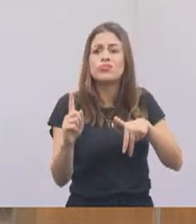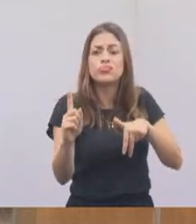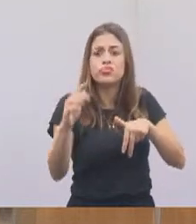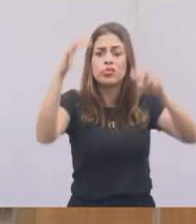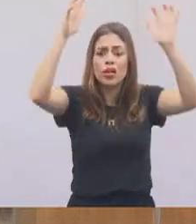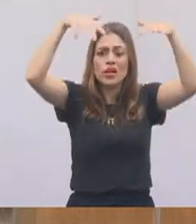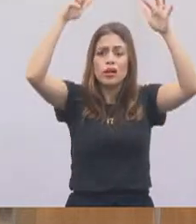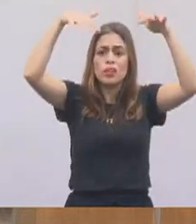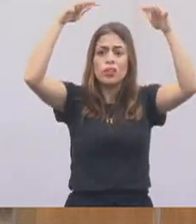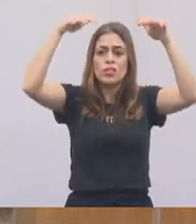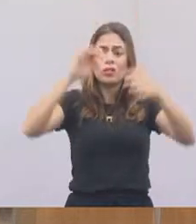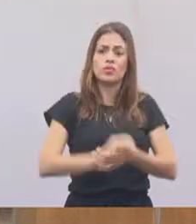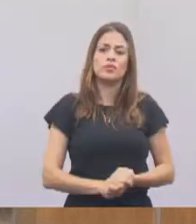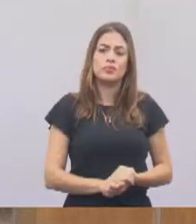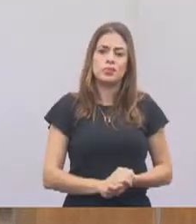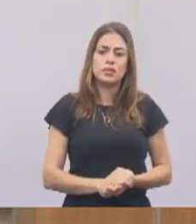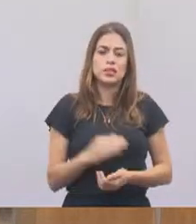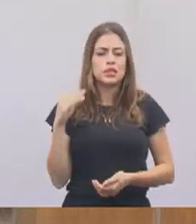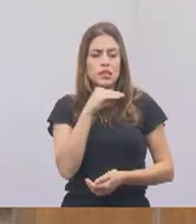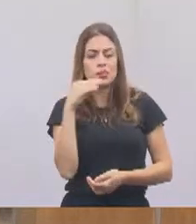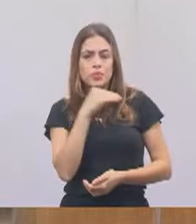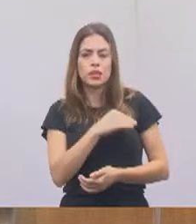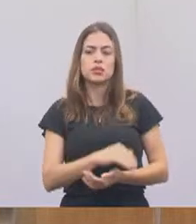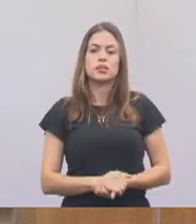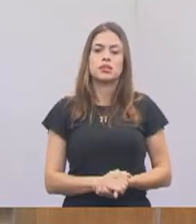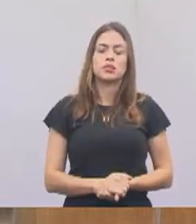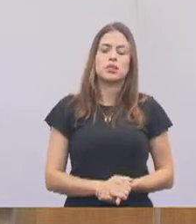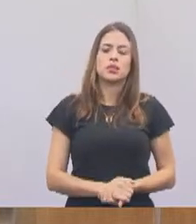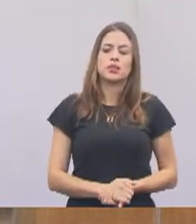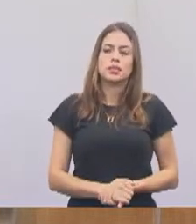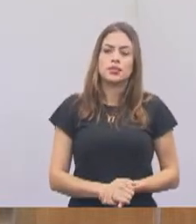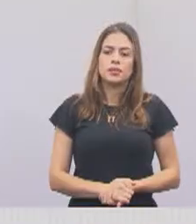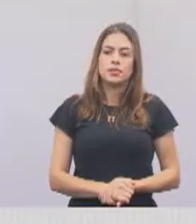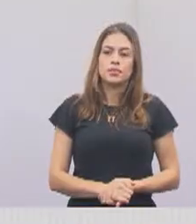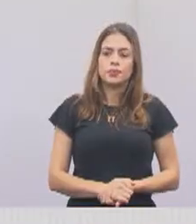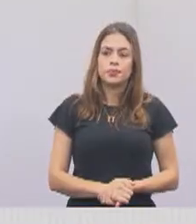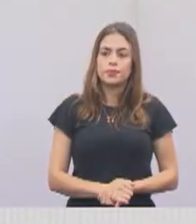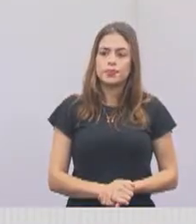na chuva, num caso de emergência. Pode colocar, por favor.